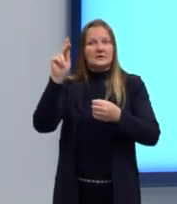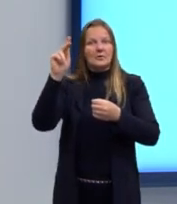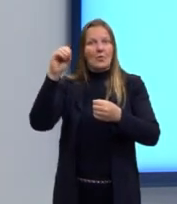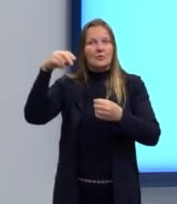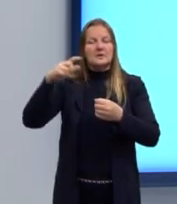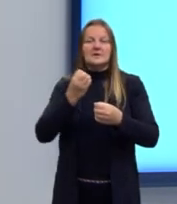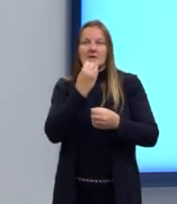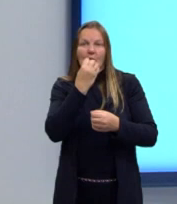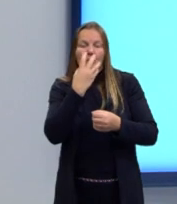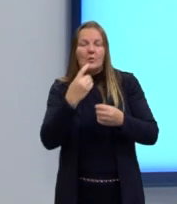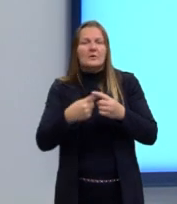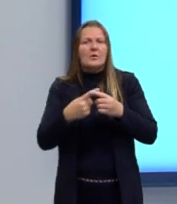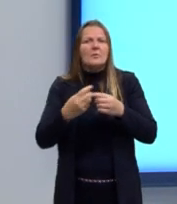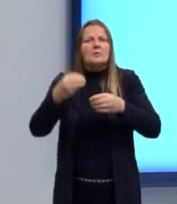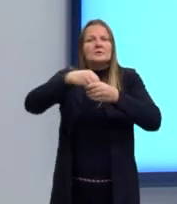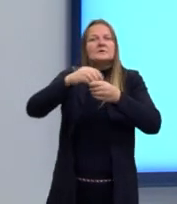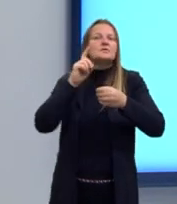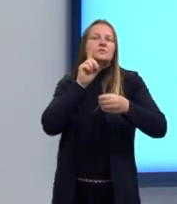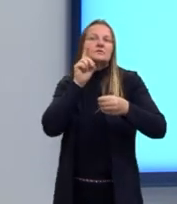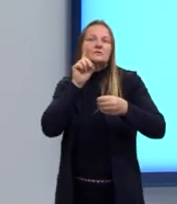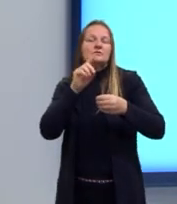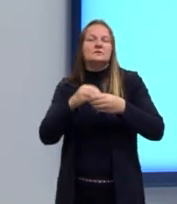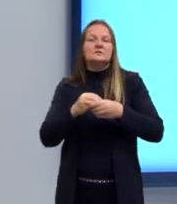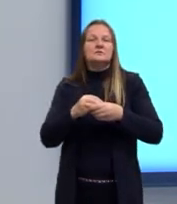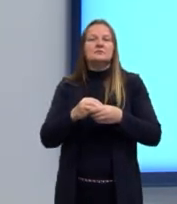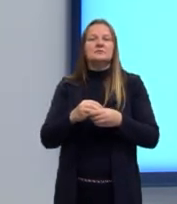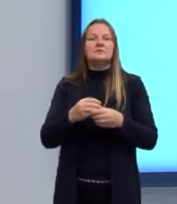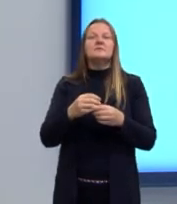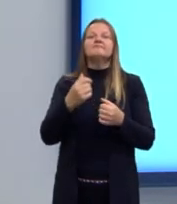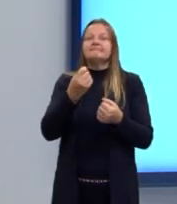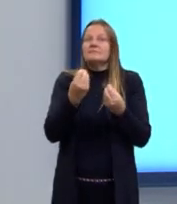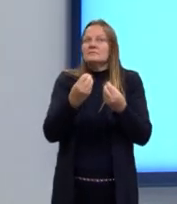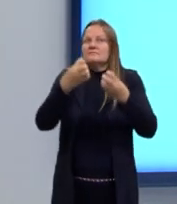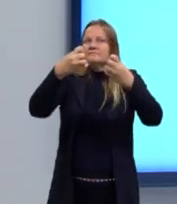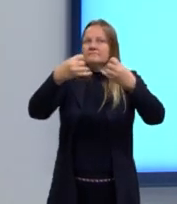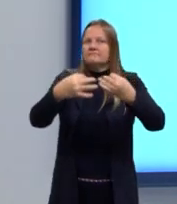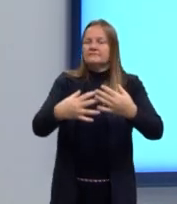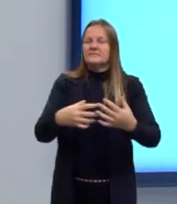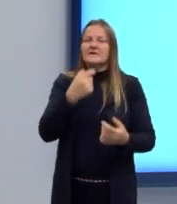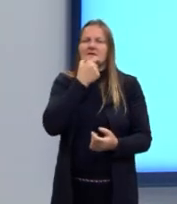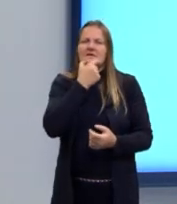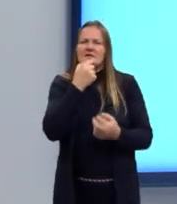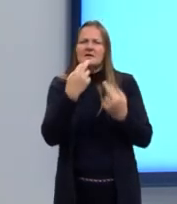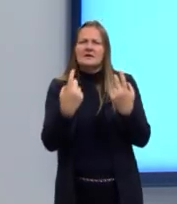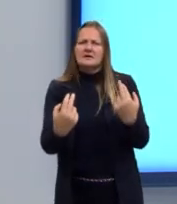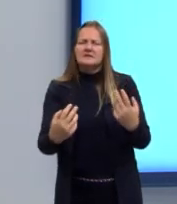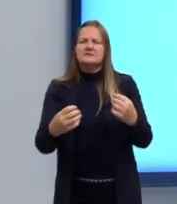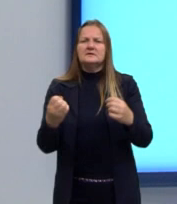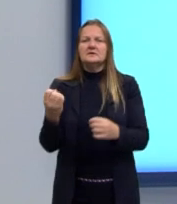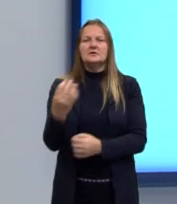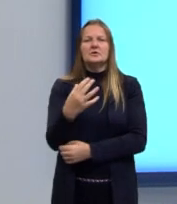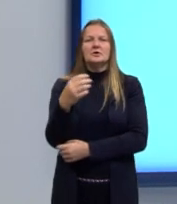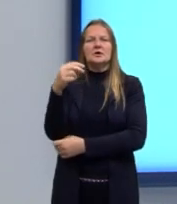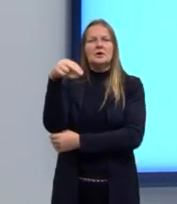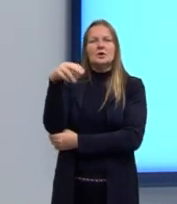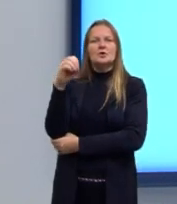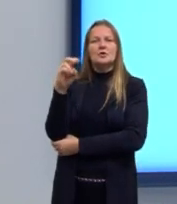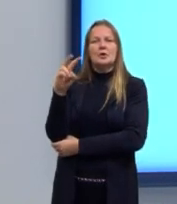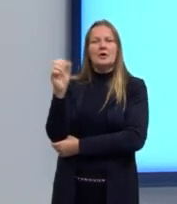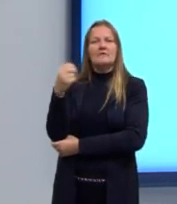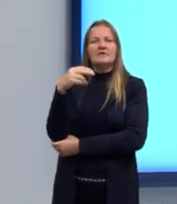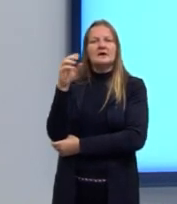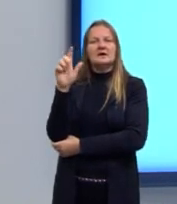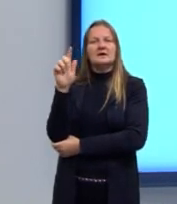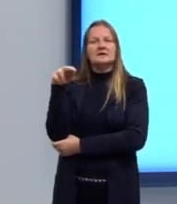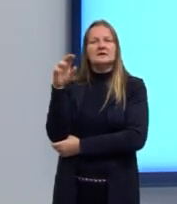pilhas Americanas alimentam a eletrodomésticos ingleses na Nova Guiné gasolina